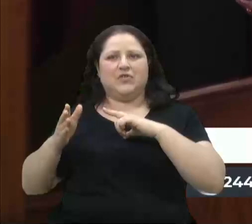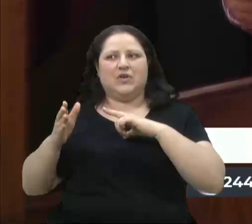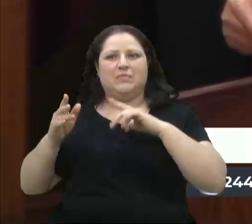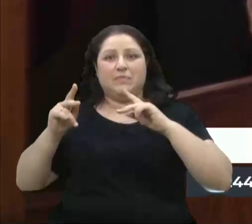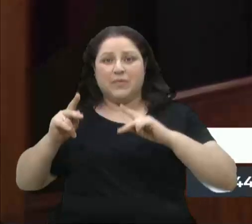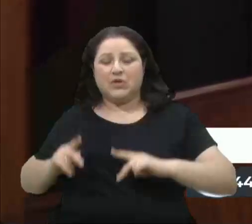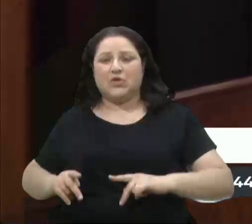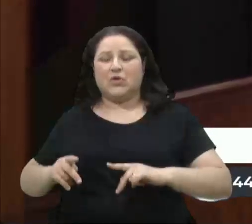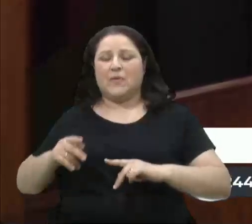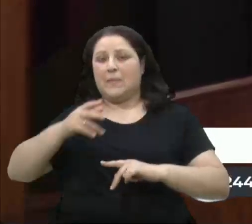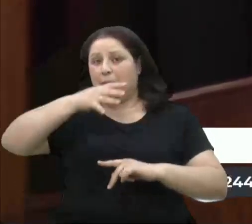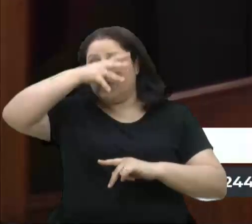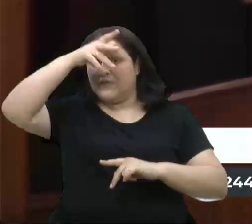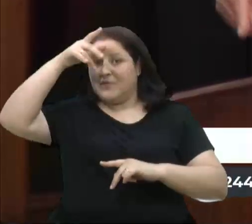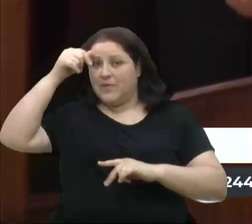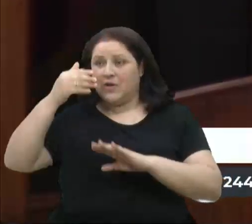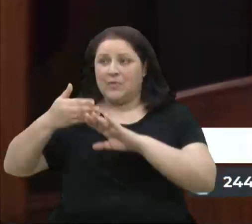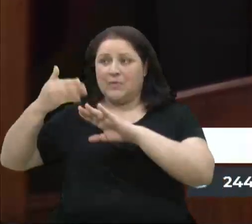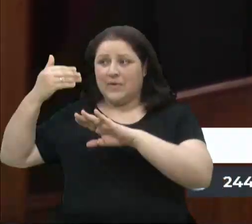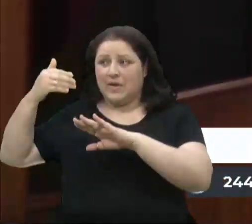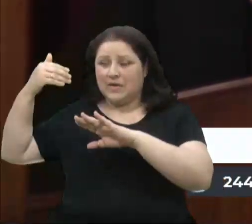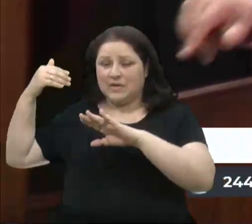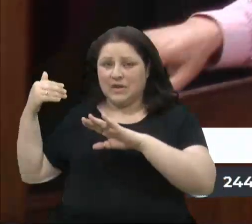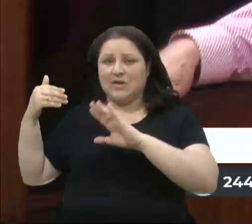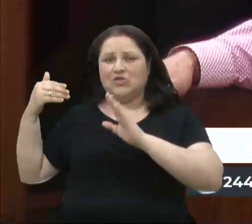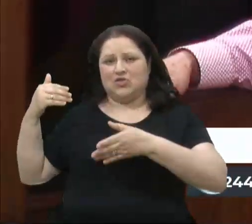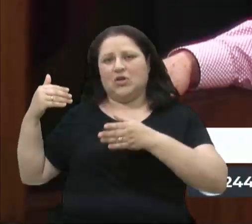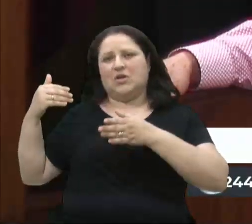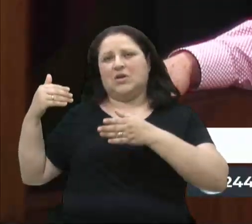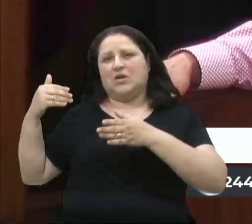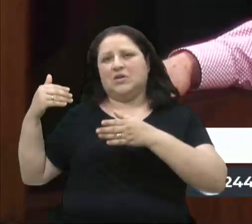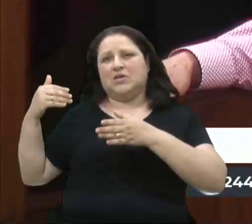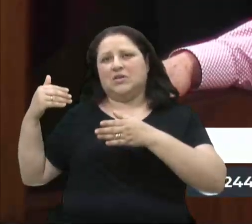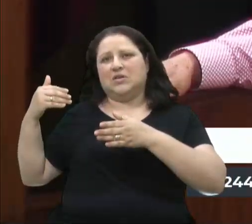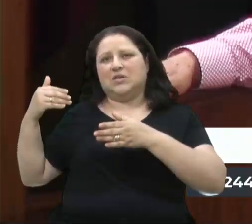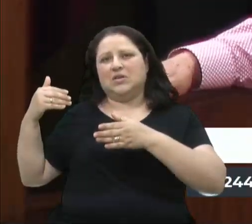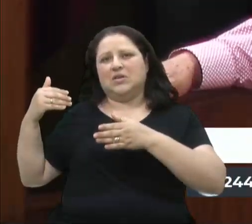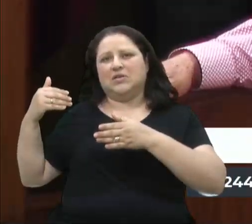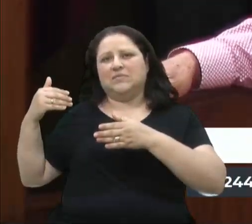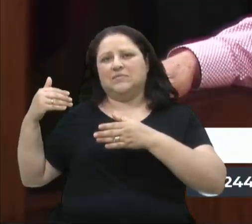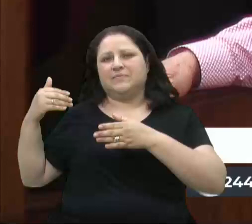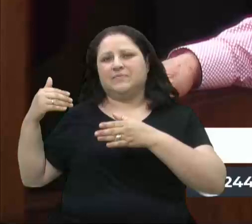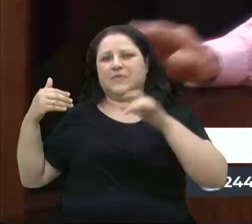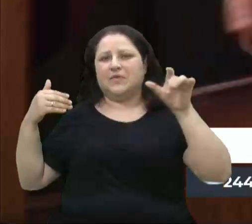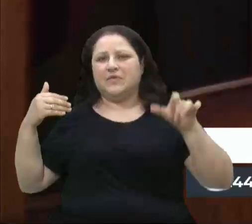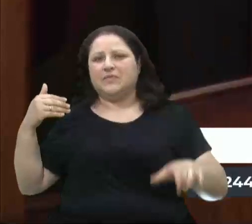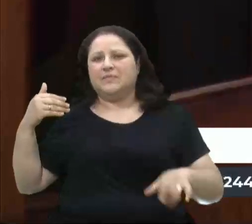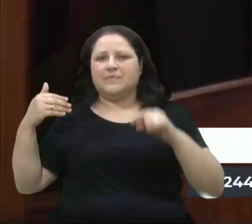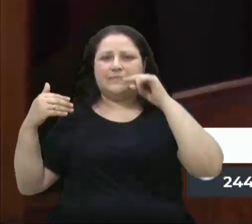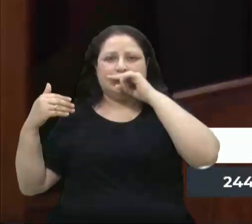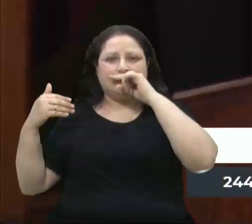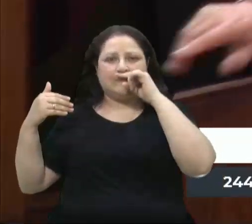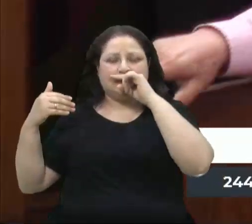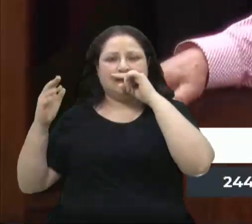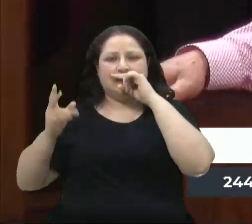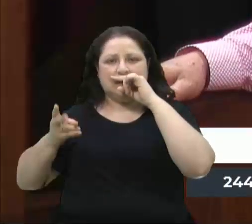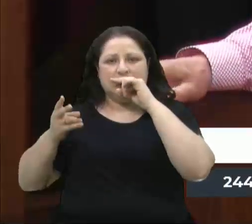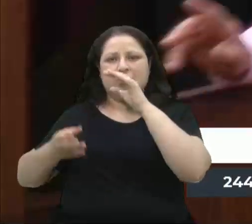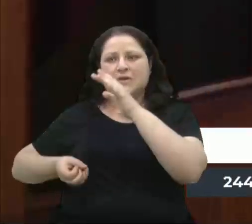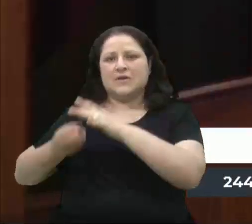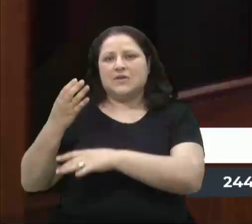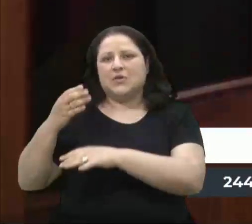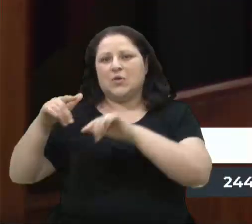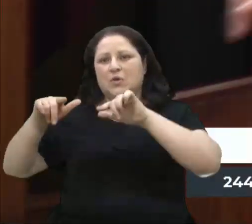visionários, prefeitos que apanharam, nosso colega apanhou muito na época, o Sartori, para o Marecas. Se não fosse o